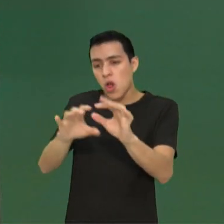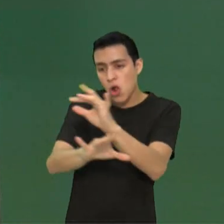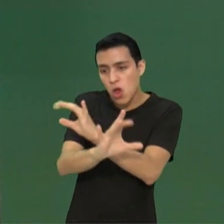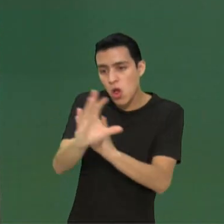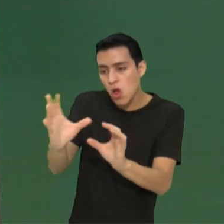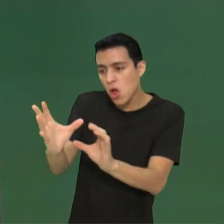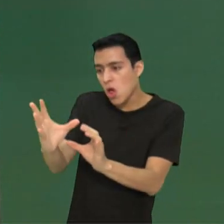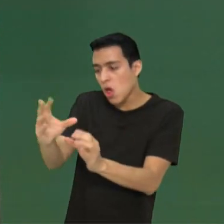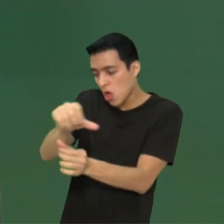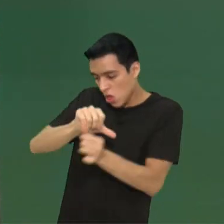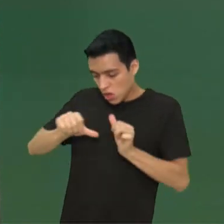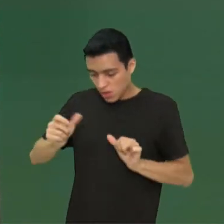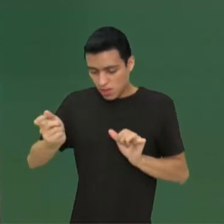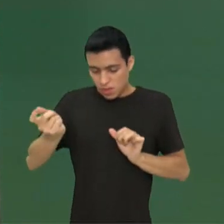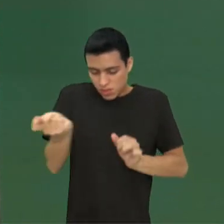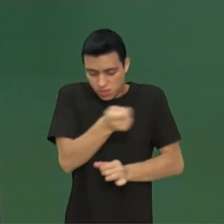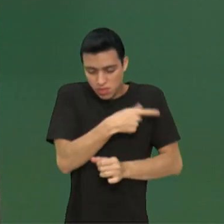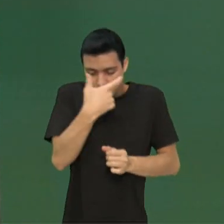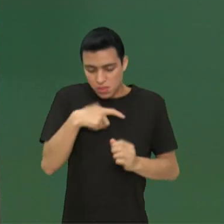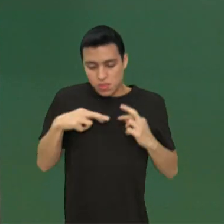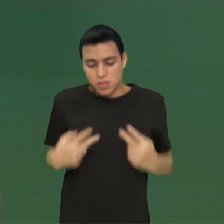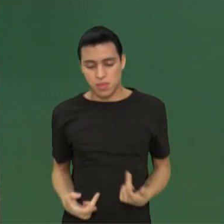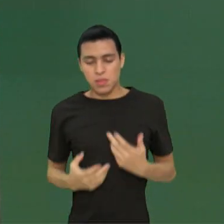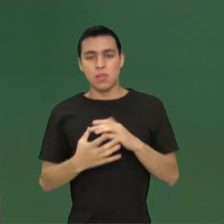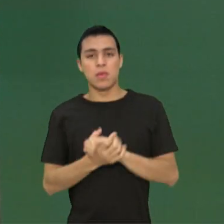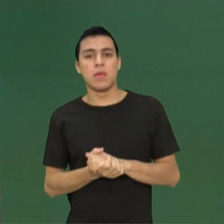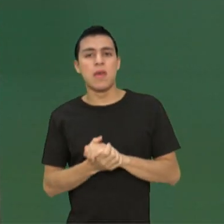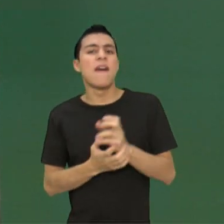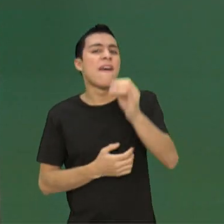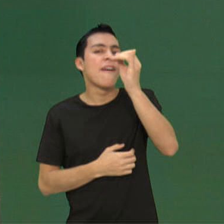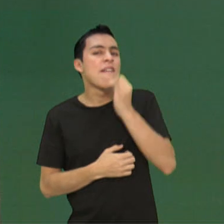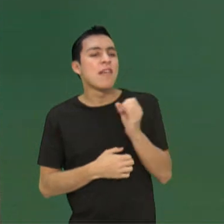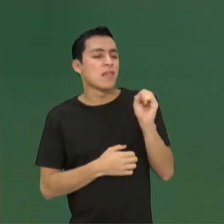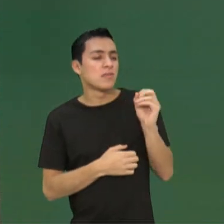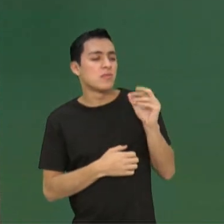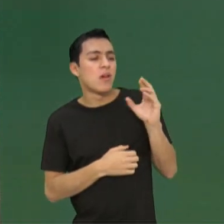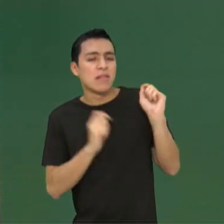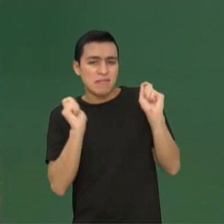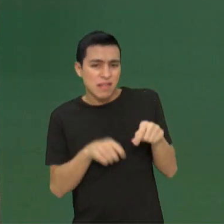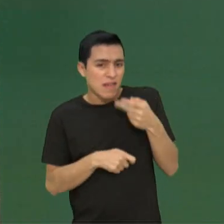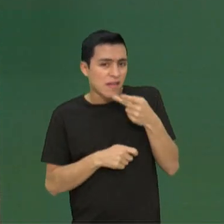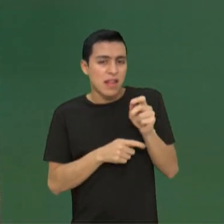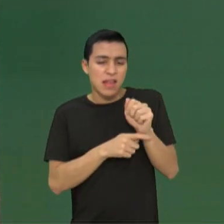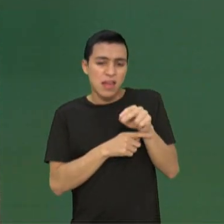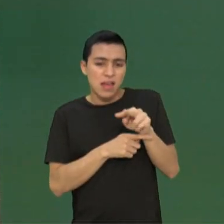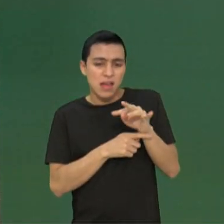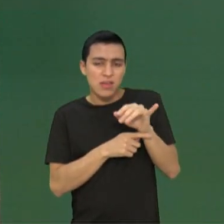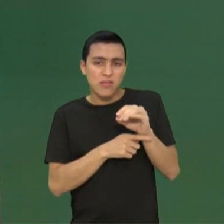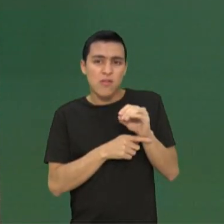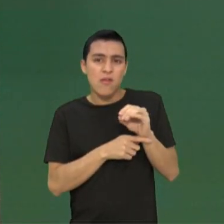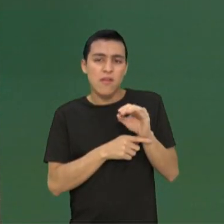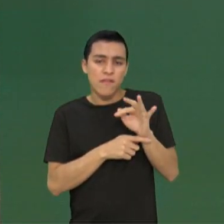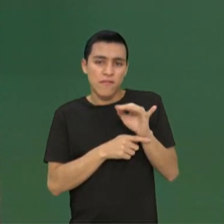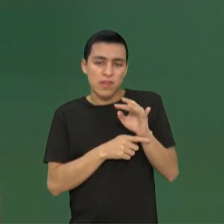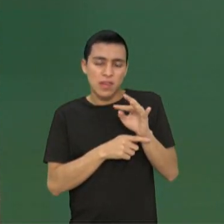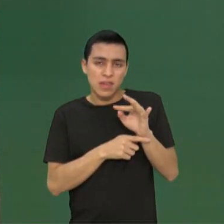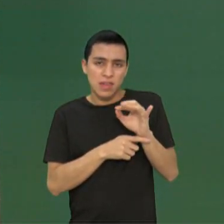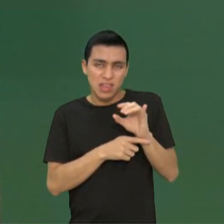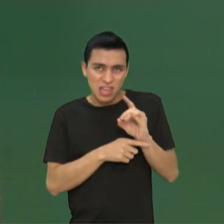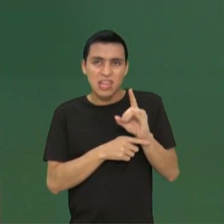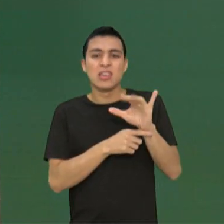processados e podem ser usados em humanos. Como exemplo de soro, podemos citar o antiofídico. Ou a letra